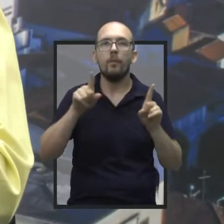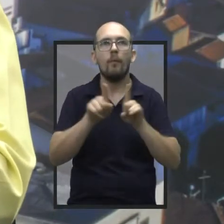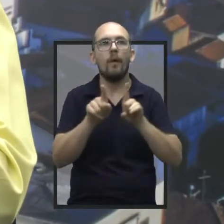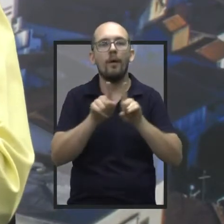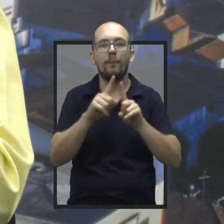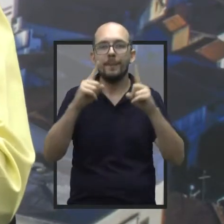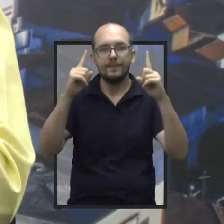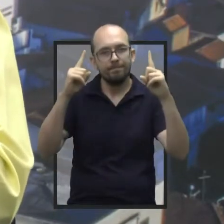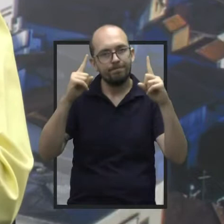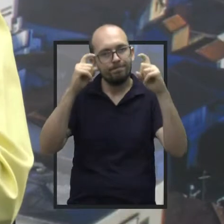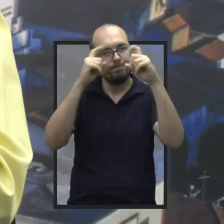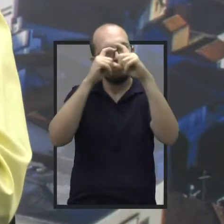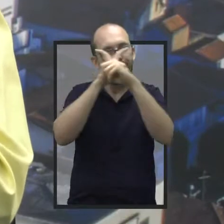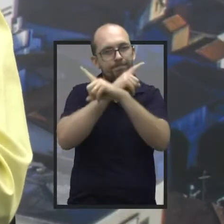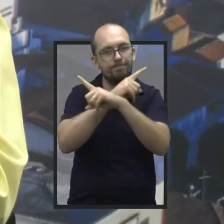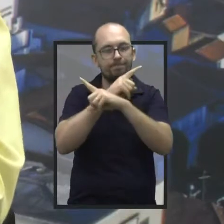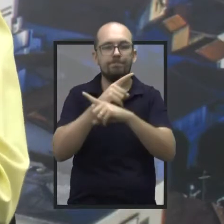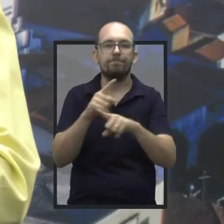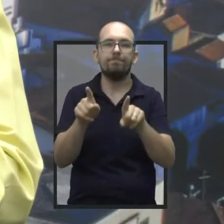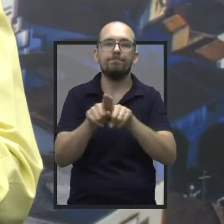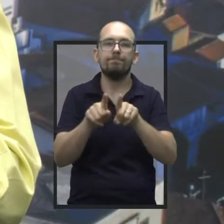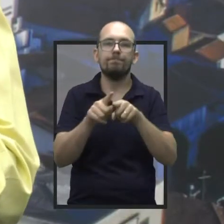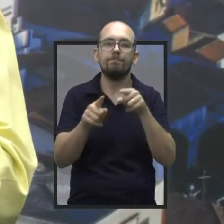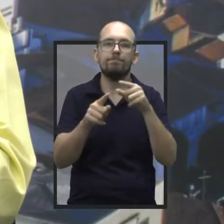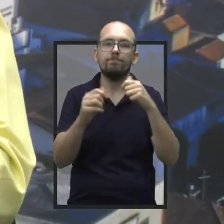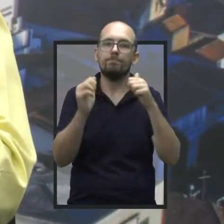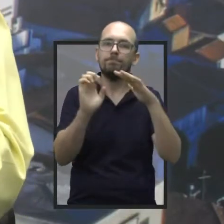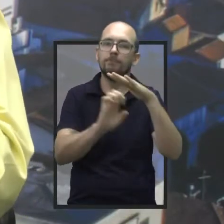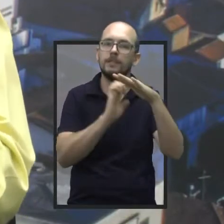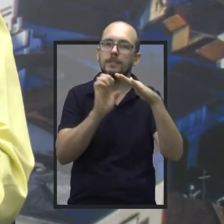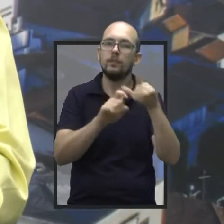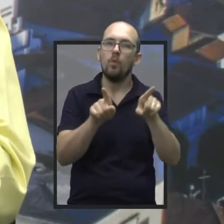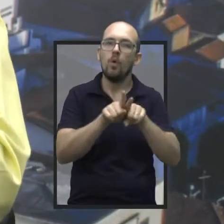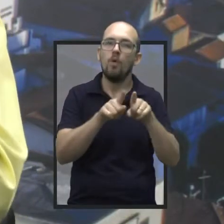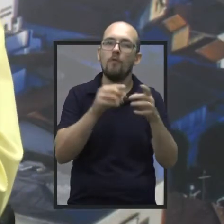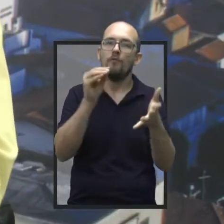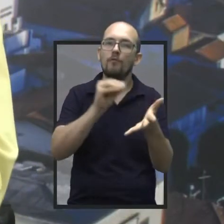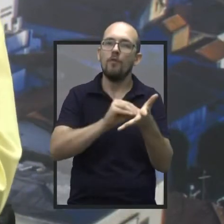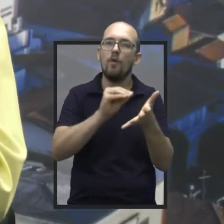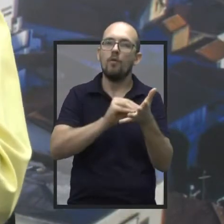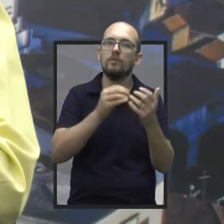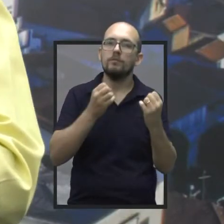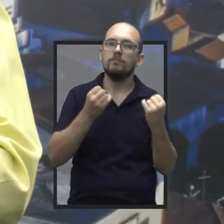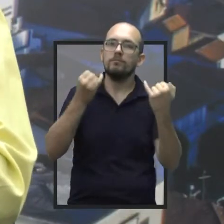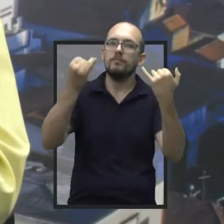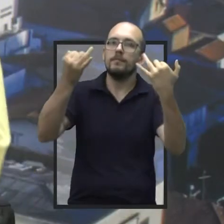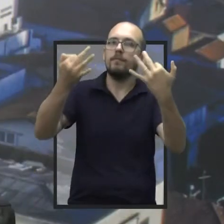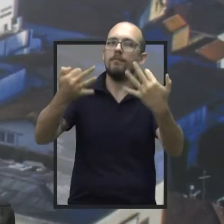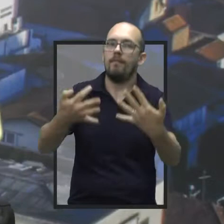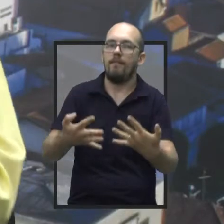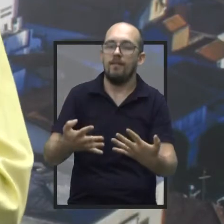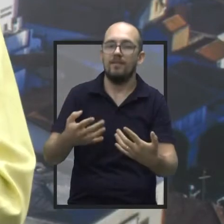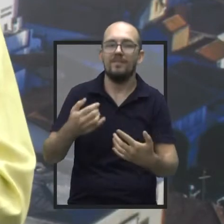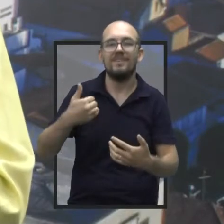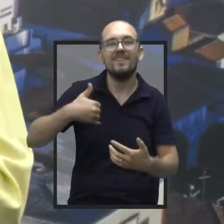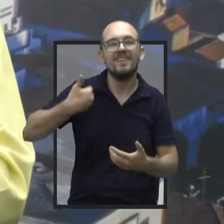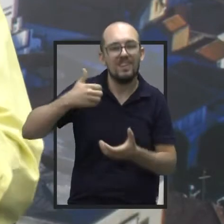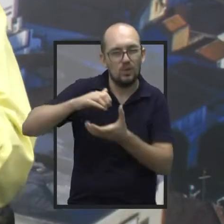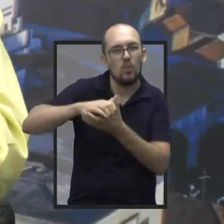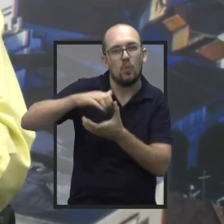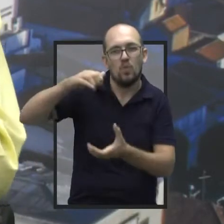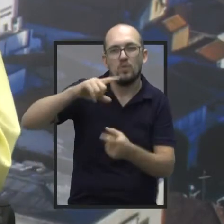de uma complexidade e uma falta de explicação, sobretudo para as pessoas idosas, você sabe que tem mais